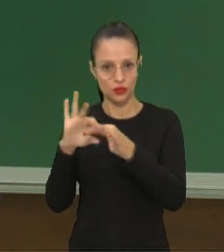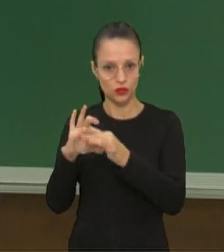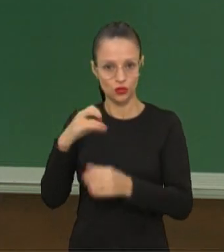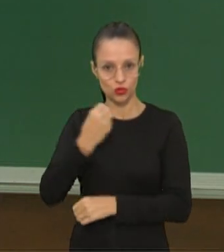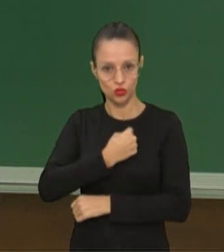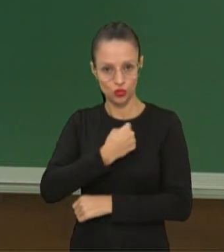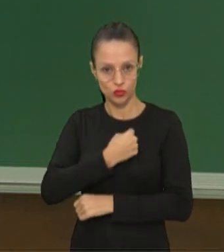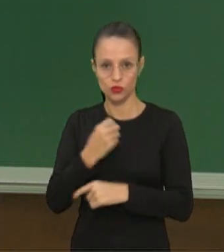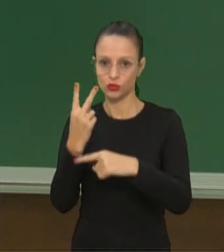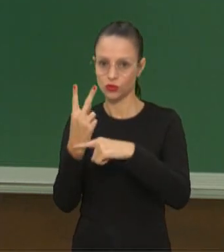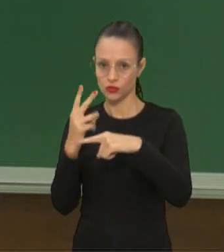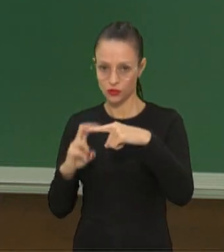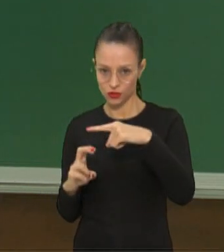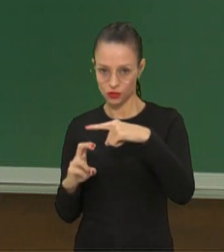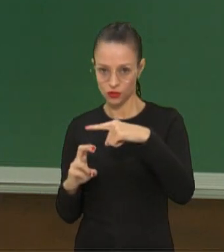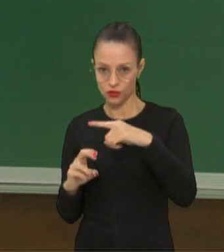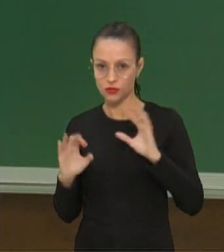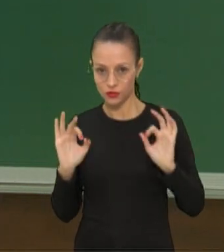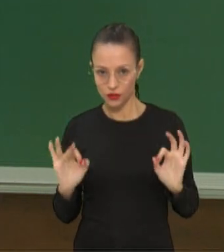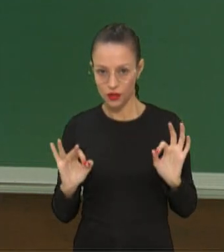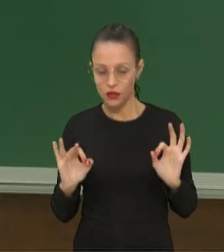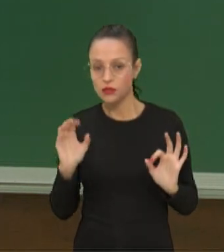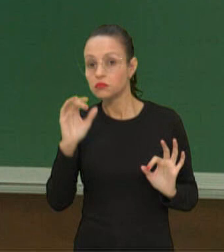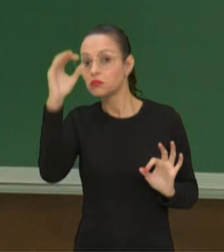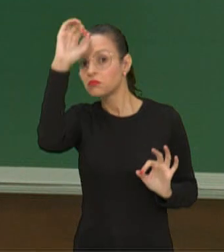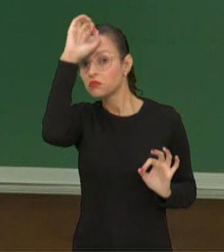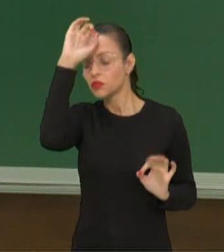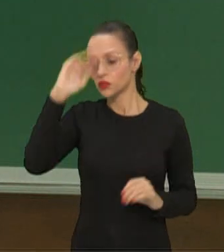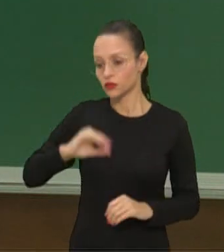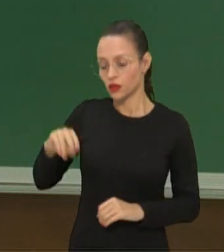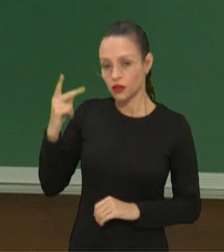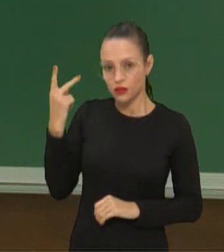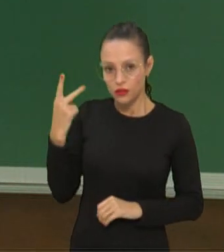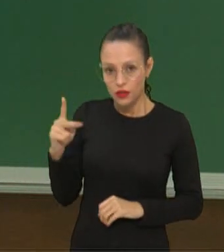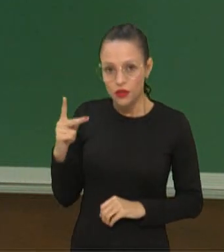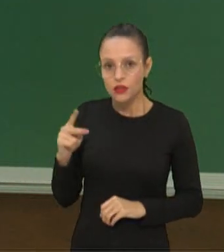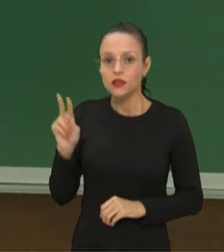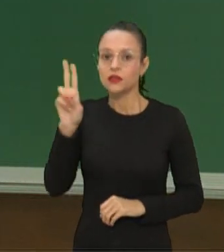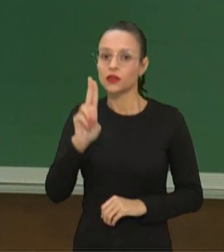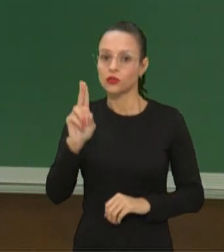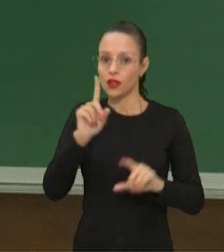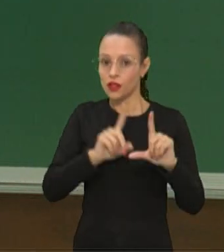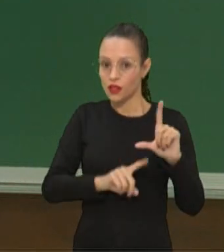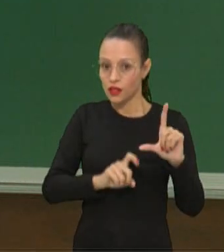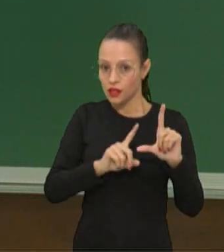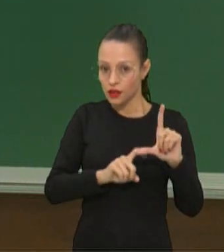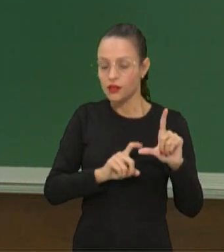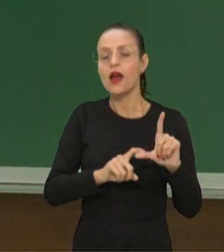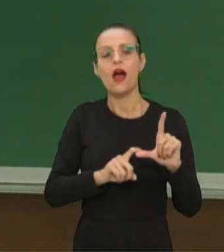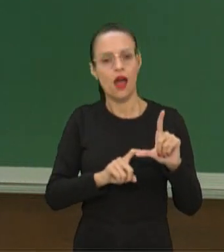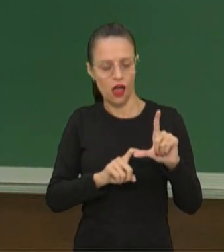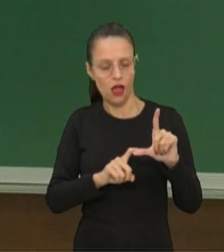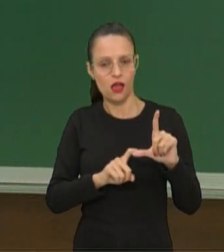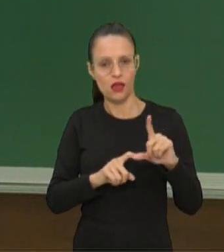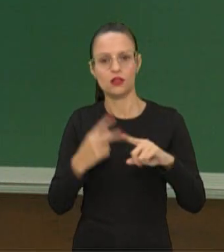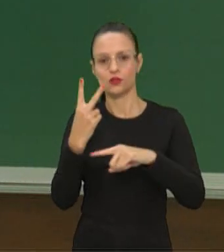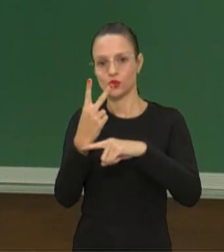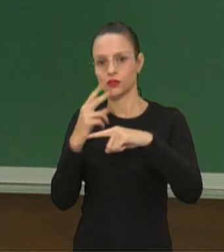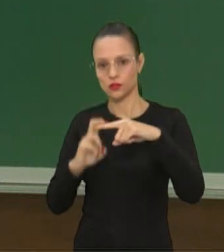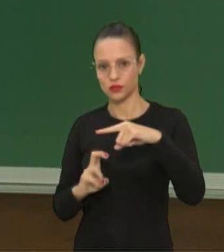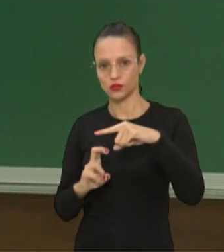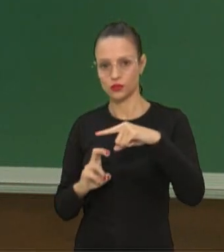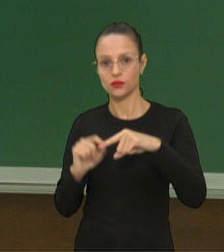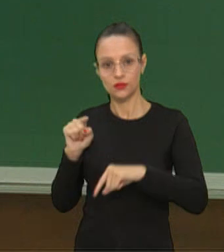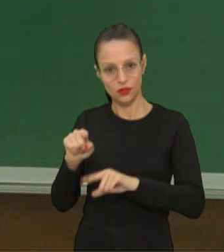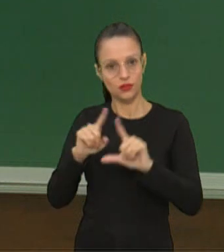número que eu quero 2/5. Tá? Então, se eu não sei o salário do João, eu vou ter que usar uma letra para o salário de João e daí sim, 2/5 dessa letra,